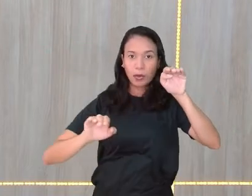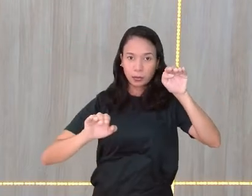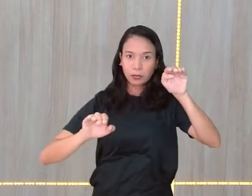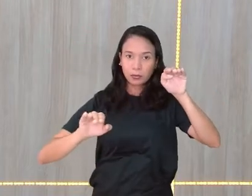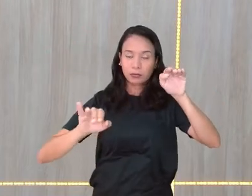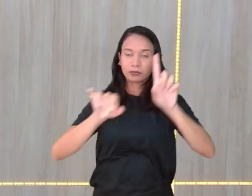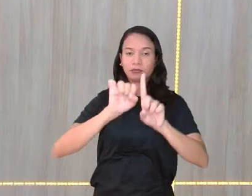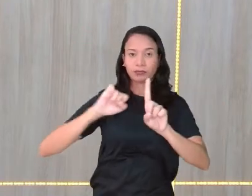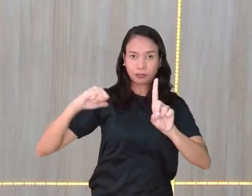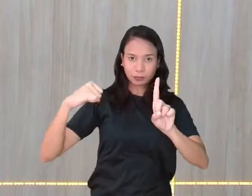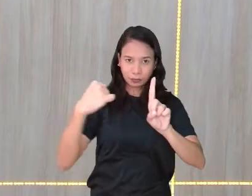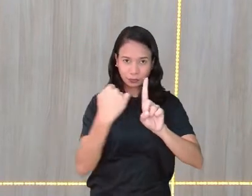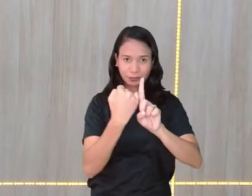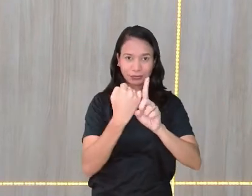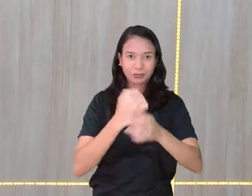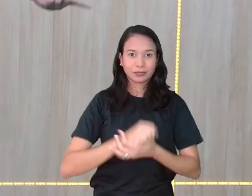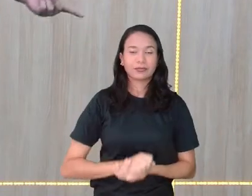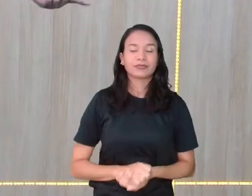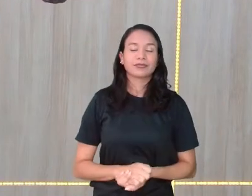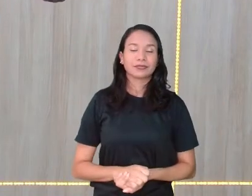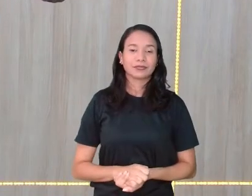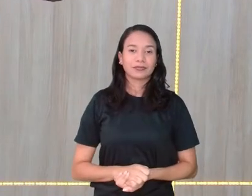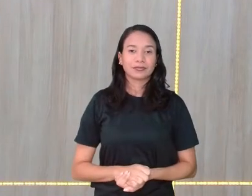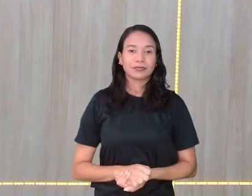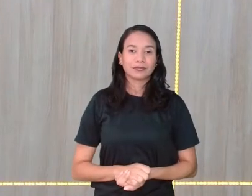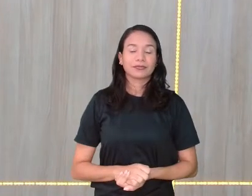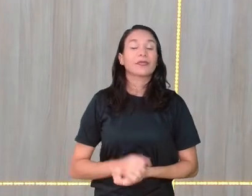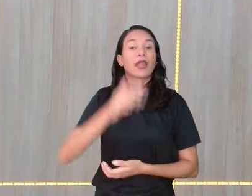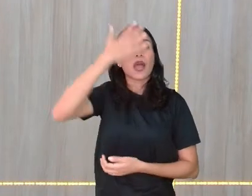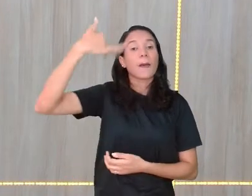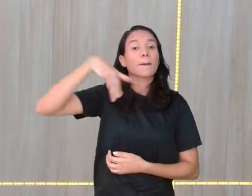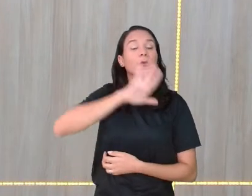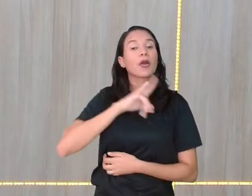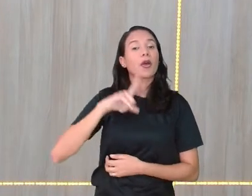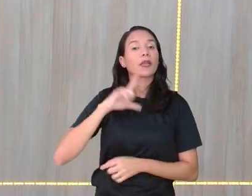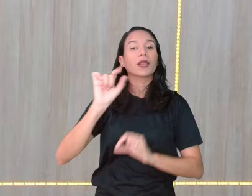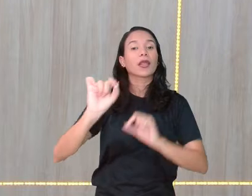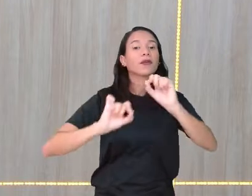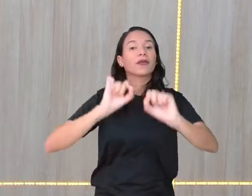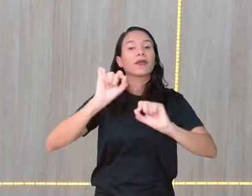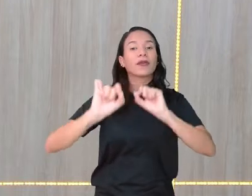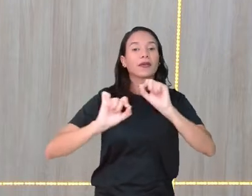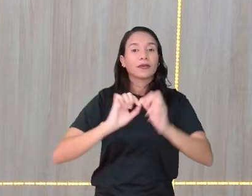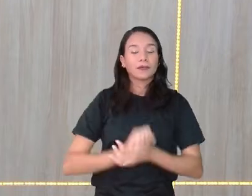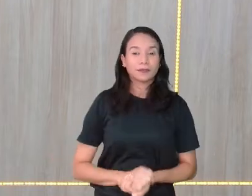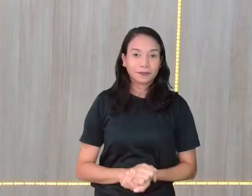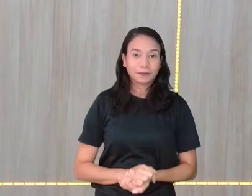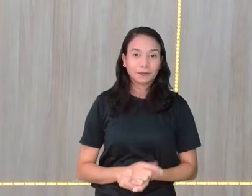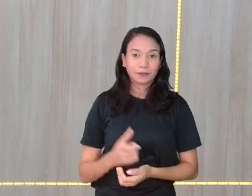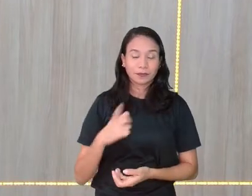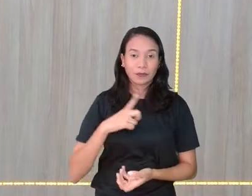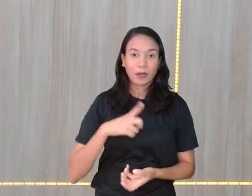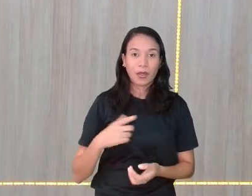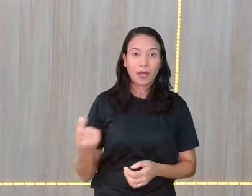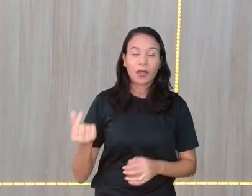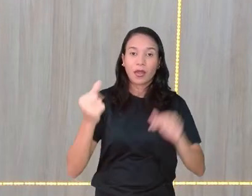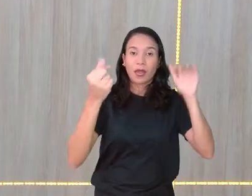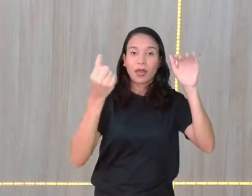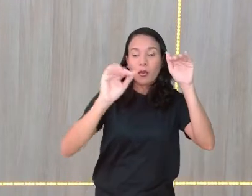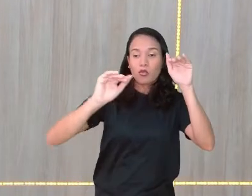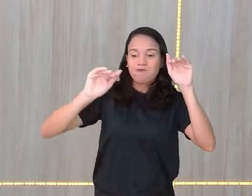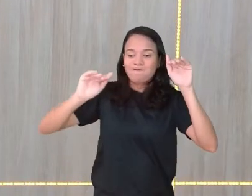desigualdades sociais. As pessoas que têm o que, ó? Um baixo